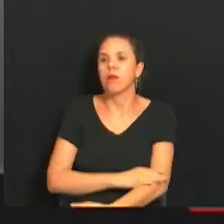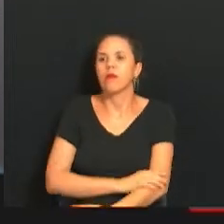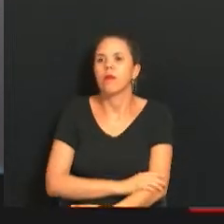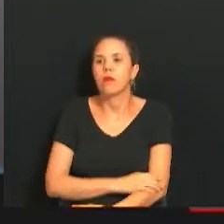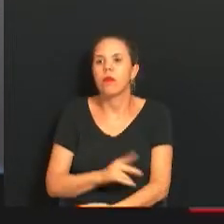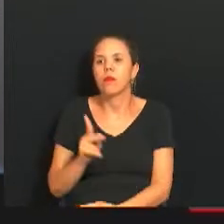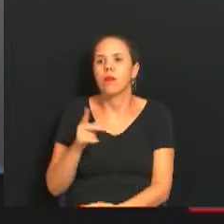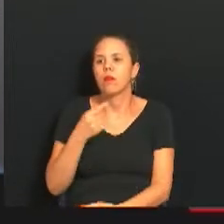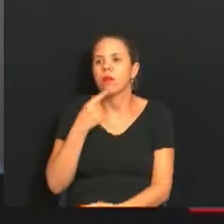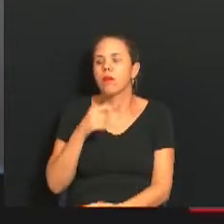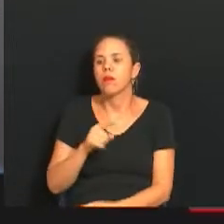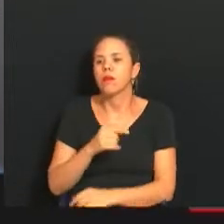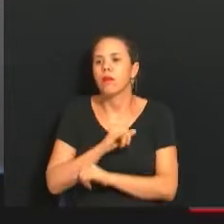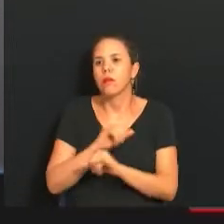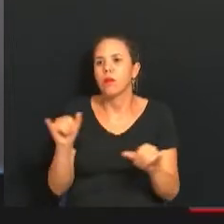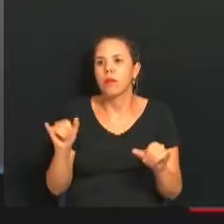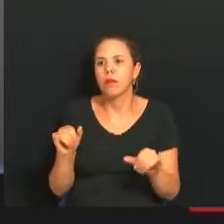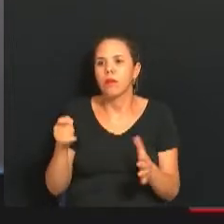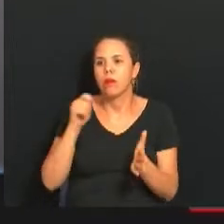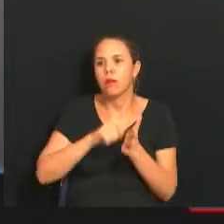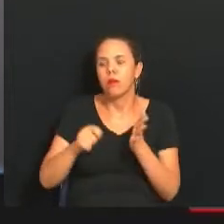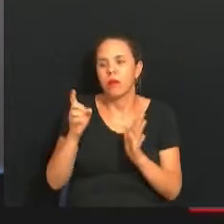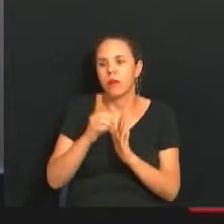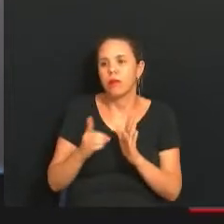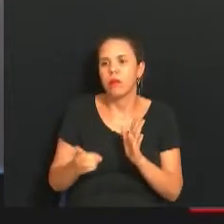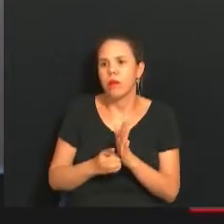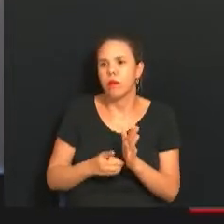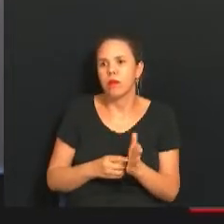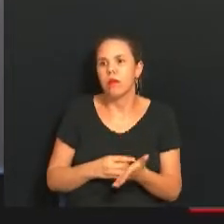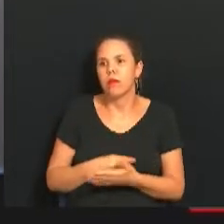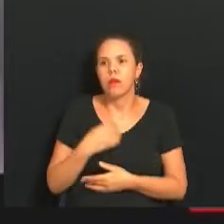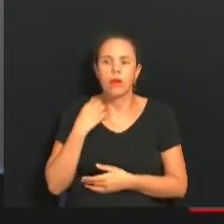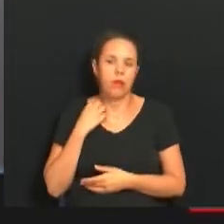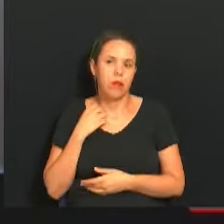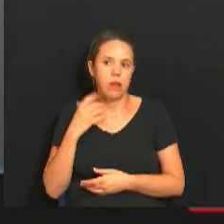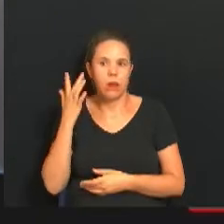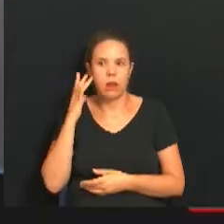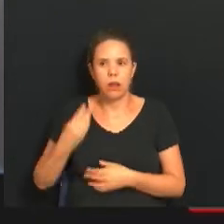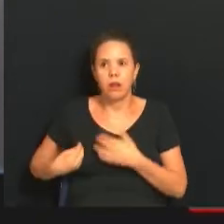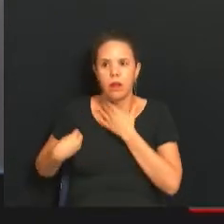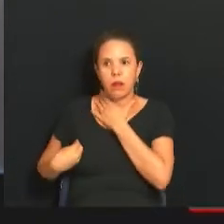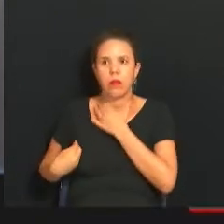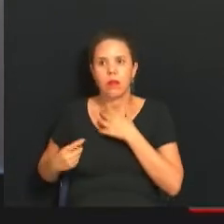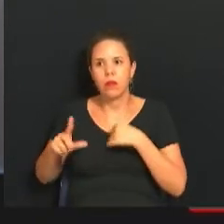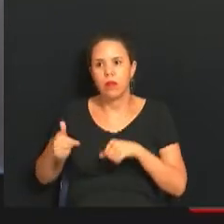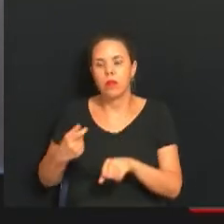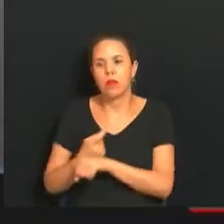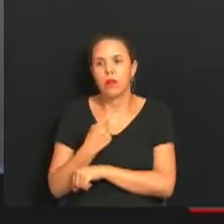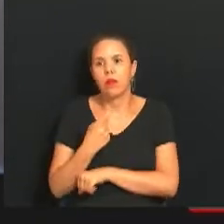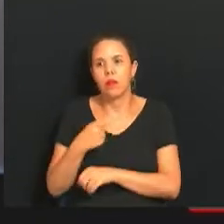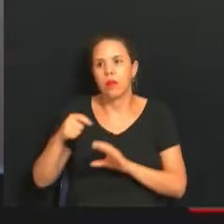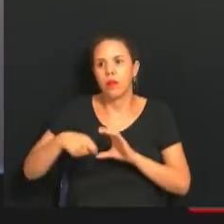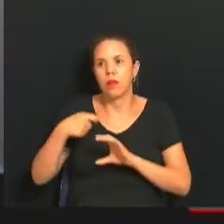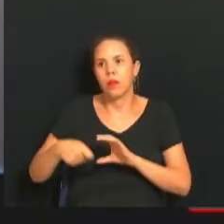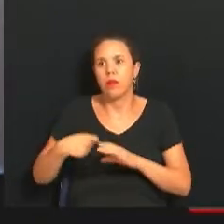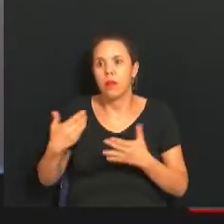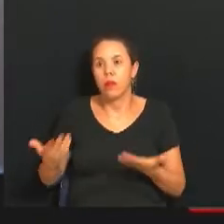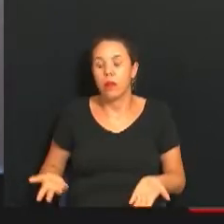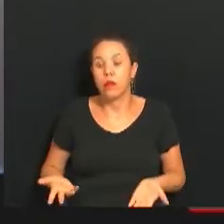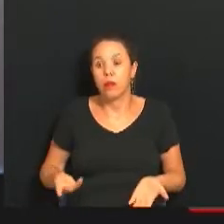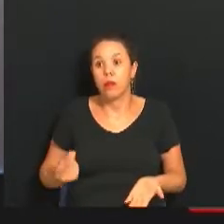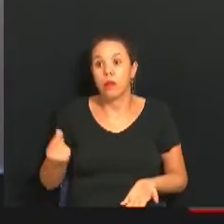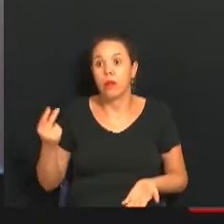Putin anuncia que havia assinado um decreto. A gente achava que era ao vivo, mas depois se descobriu que era uma gravação